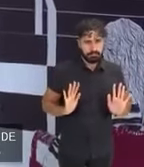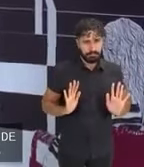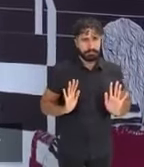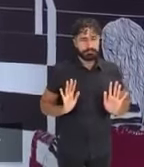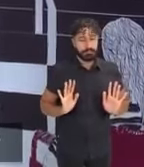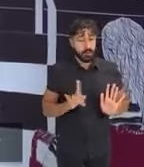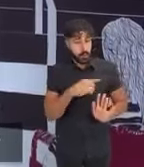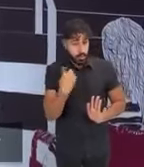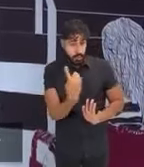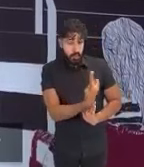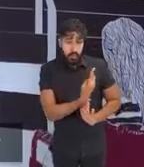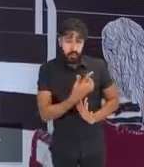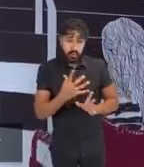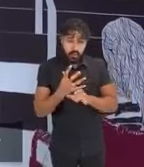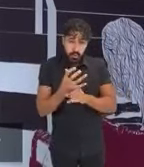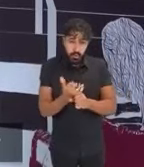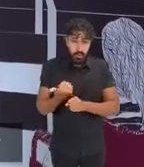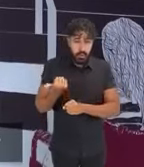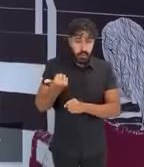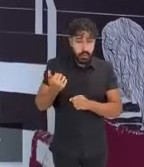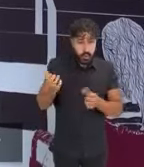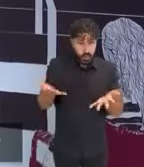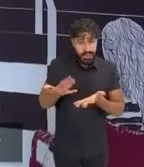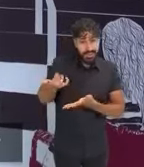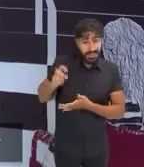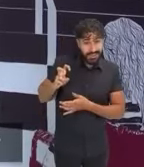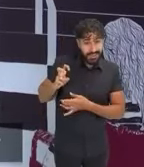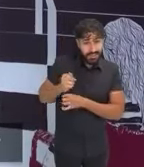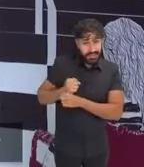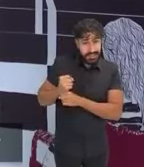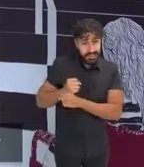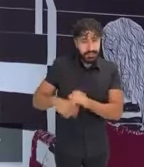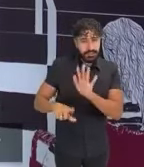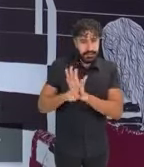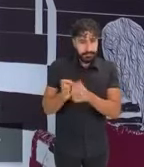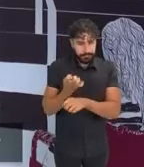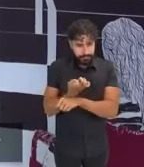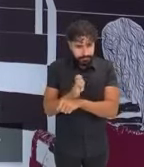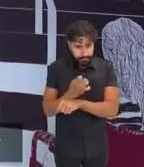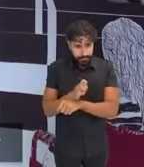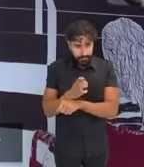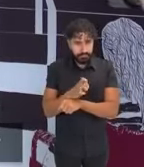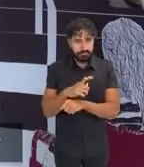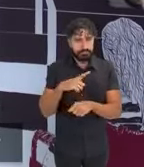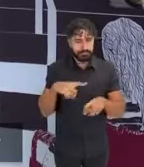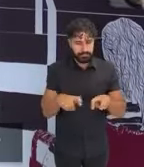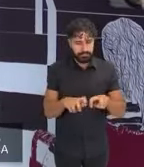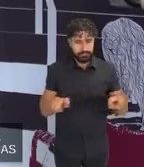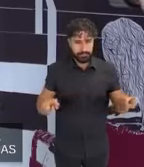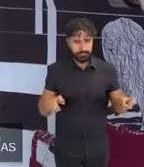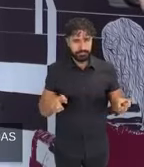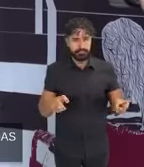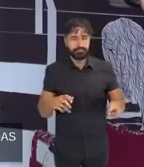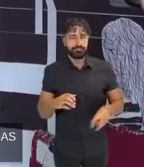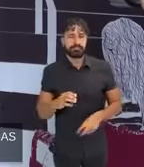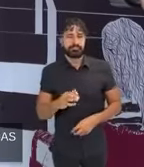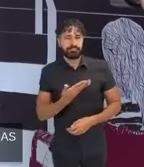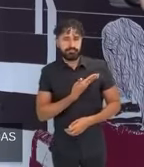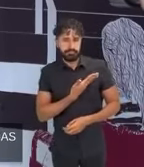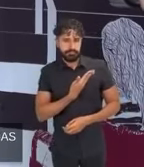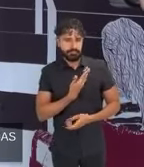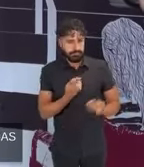Nós temos aí hoje 15 anos da lei do estágio, temos na mesa colegas envolvidas,